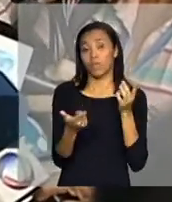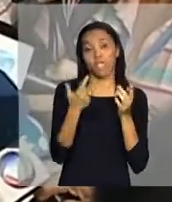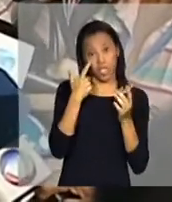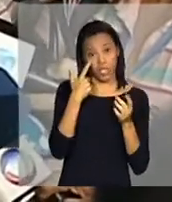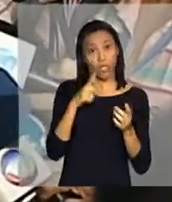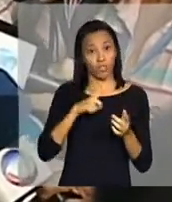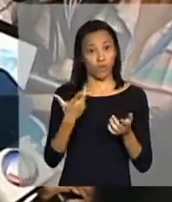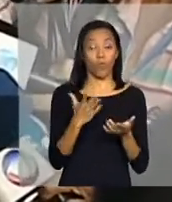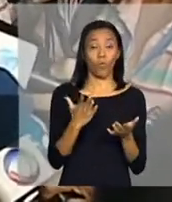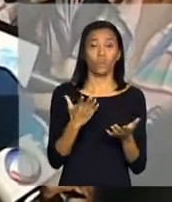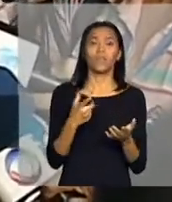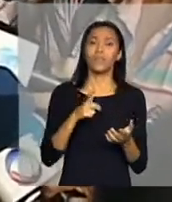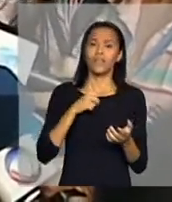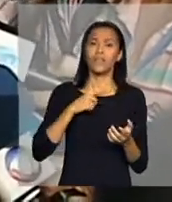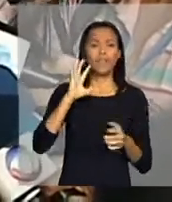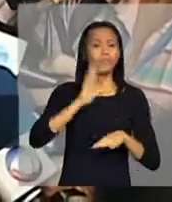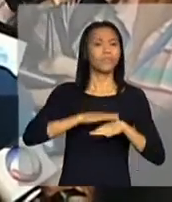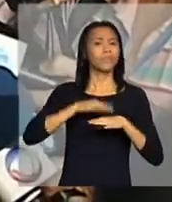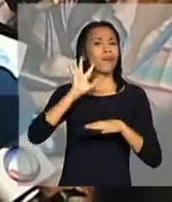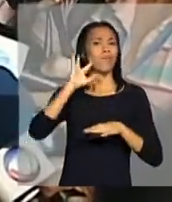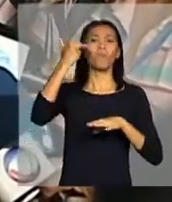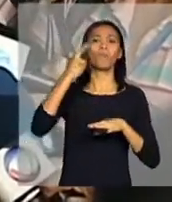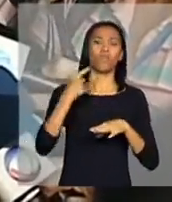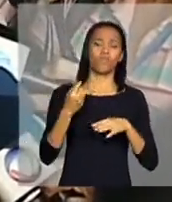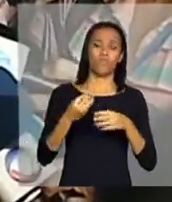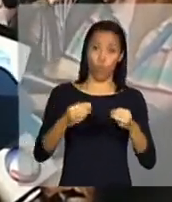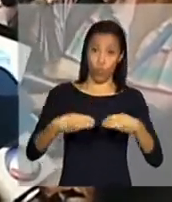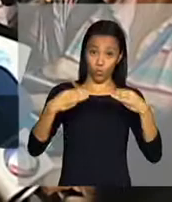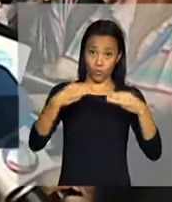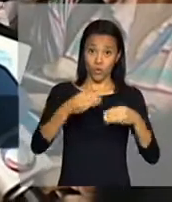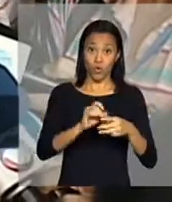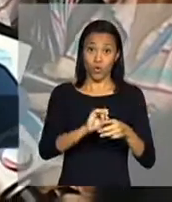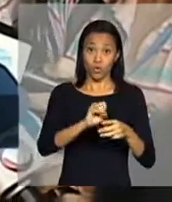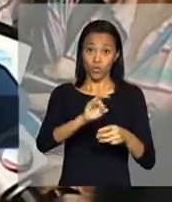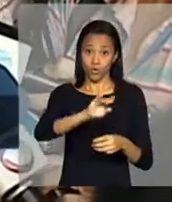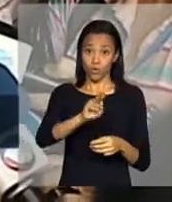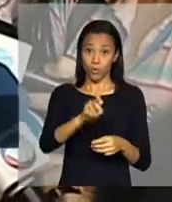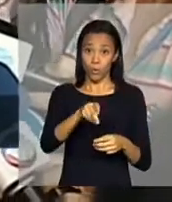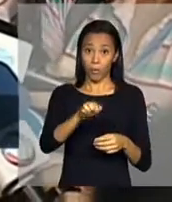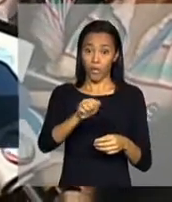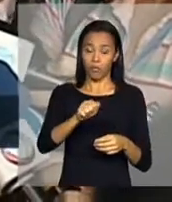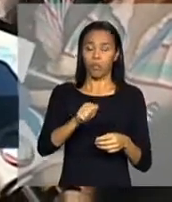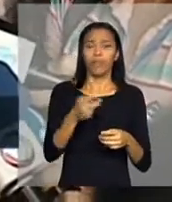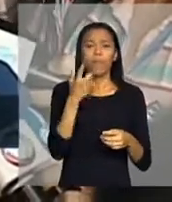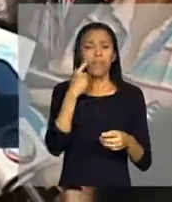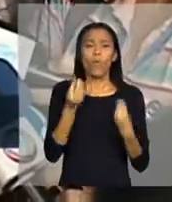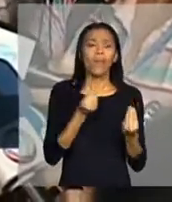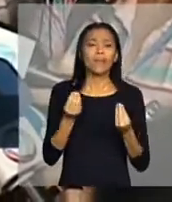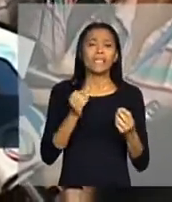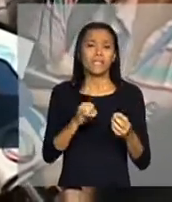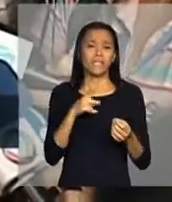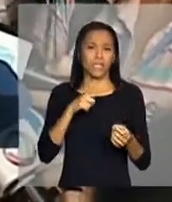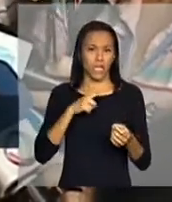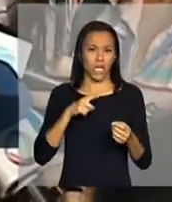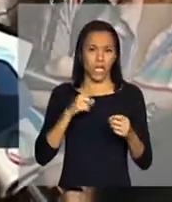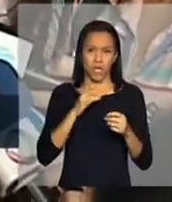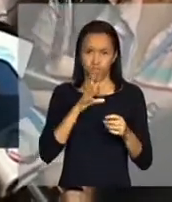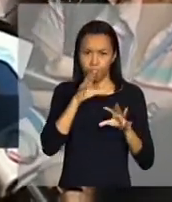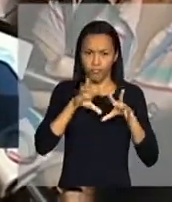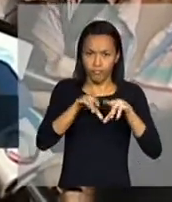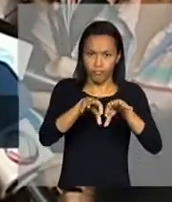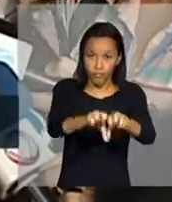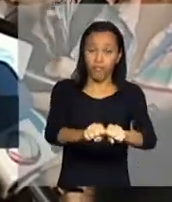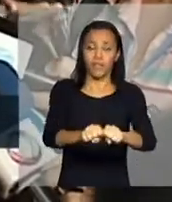alguns casos, também tem decisão do Supremo como é que nós trabalhamos juntos, em parceria com o Instituto Chico Mendes, trabalhando com a FUNAI. Agora, se é invasão de área,